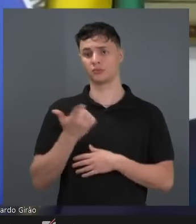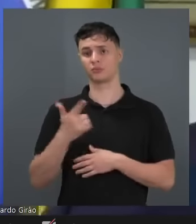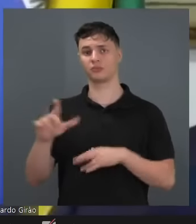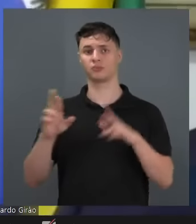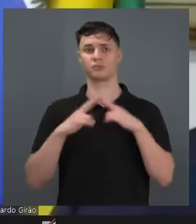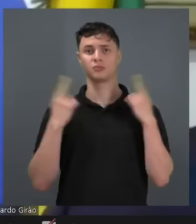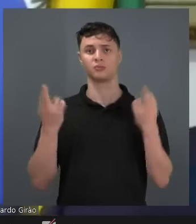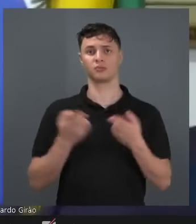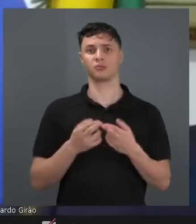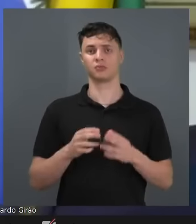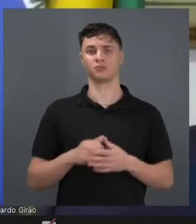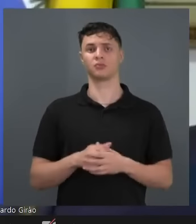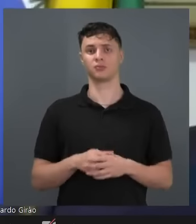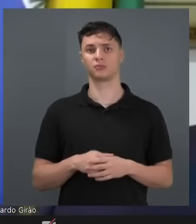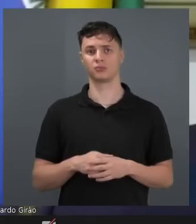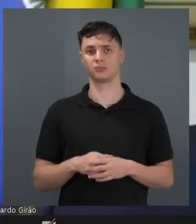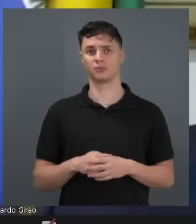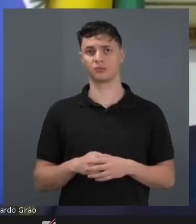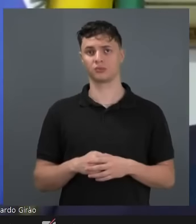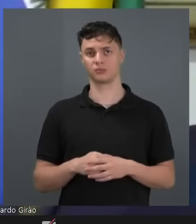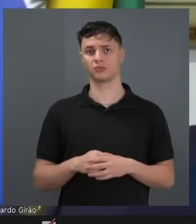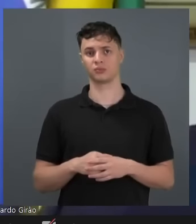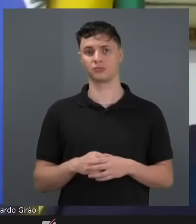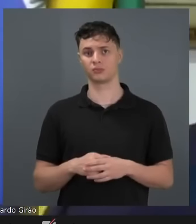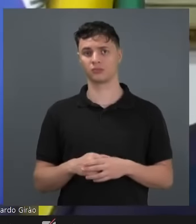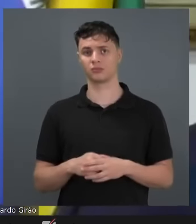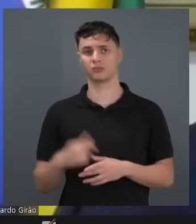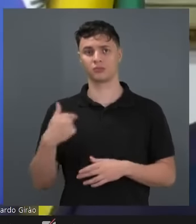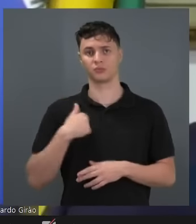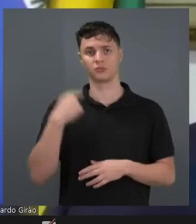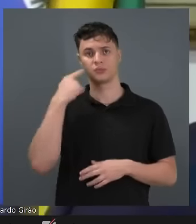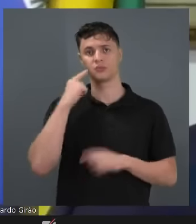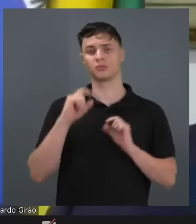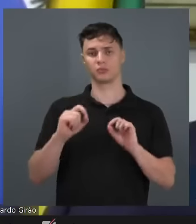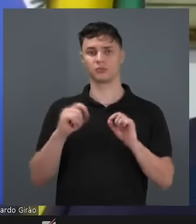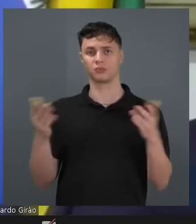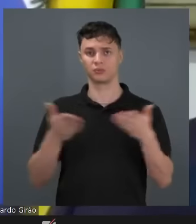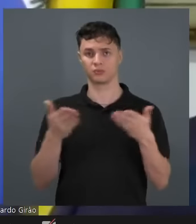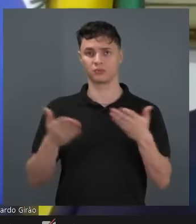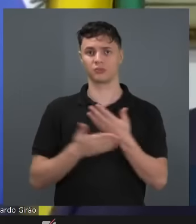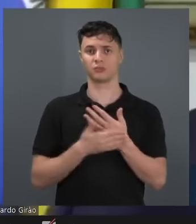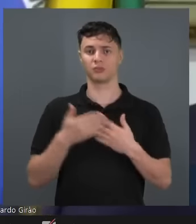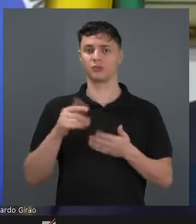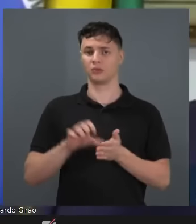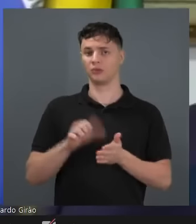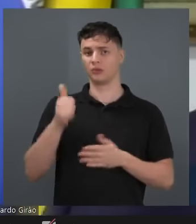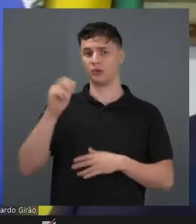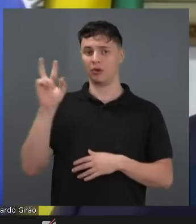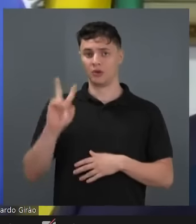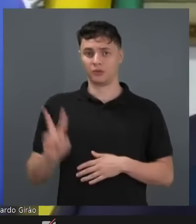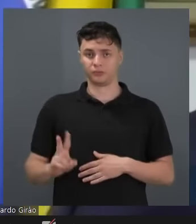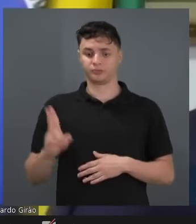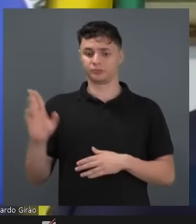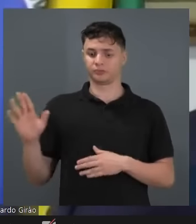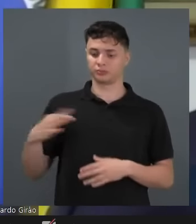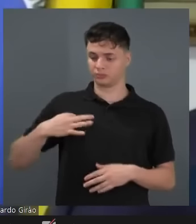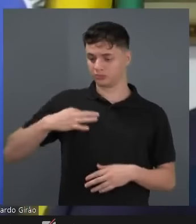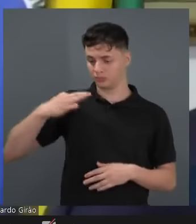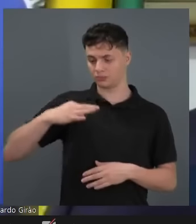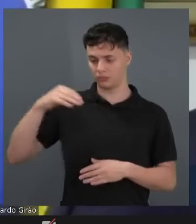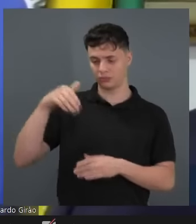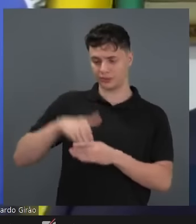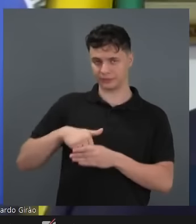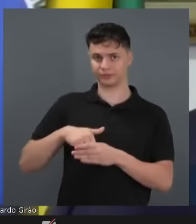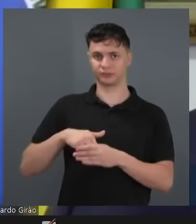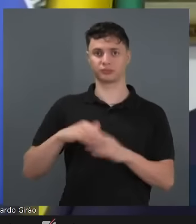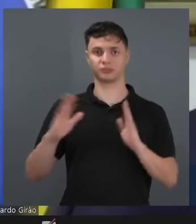sessão, mas uma das razões que me levaram a disputar pela primeira vez uma eleição para